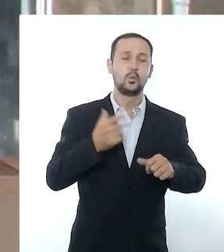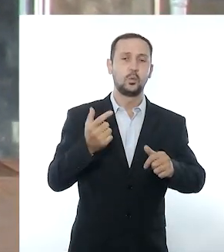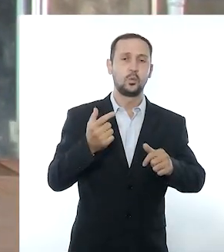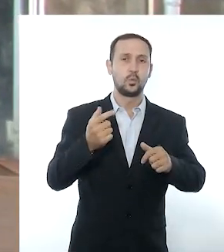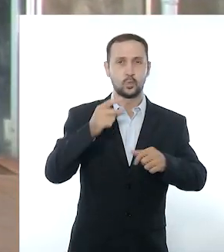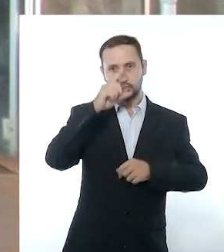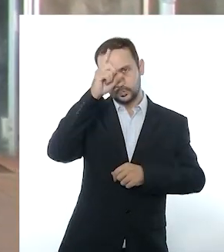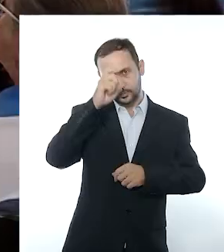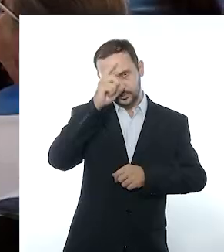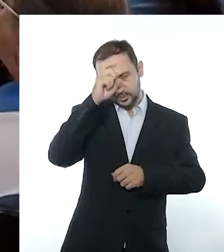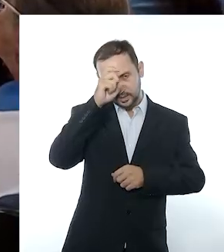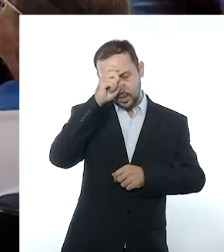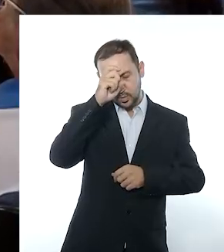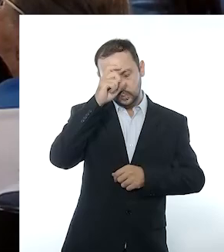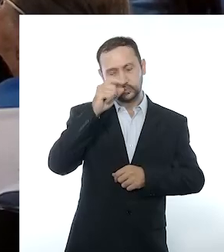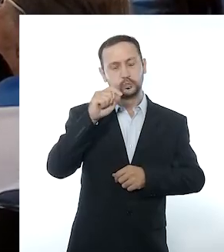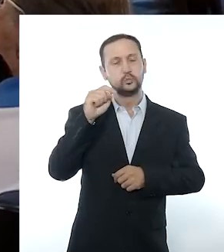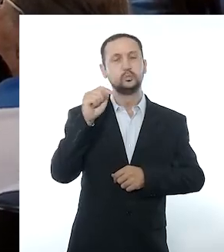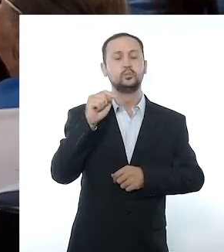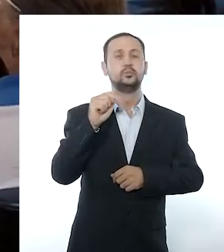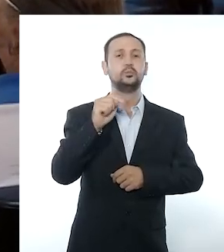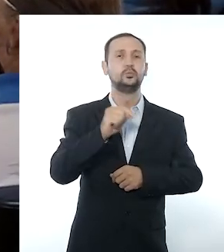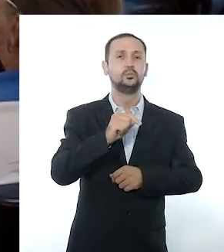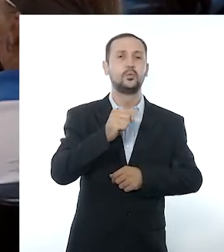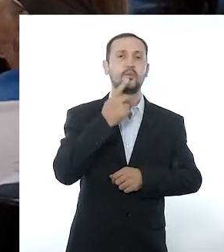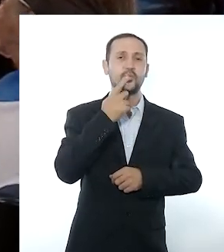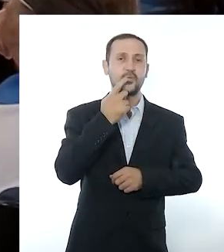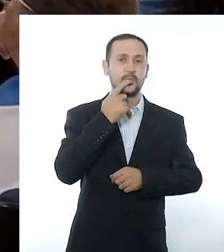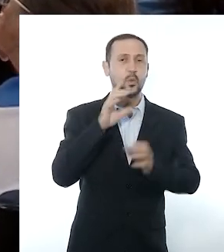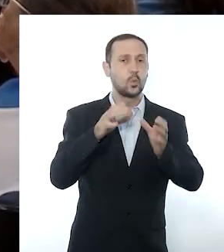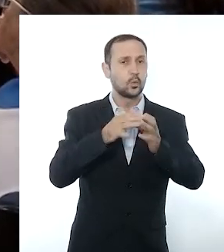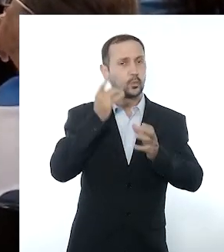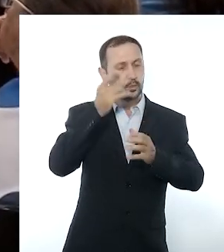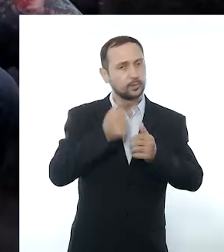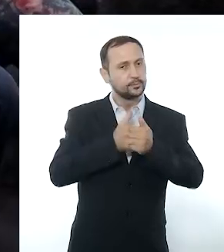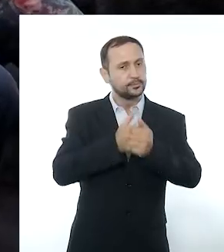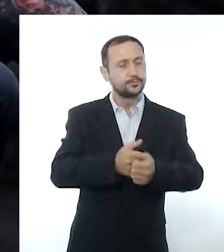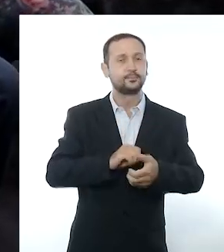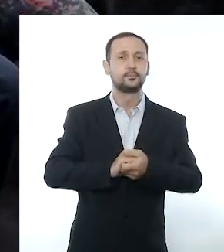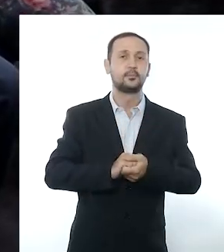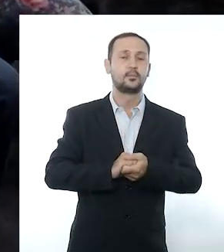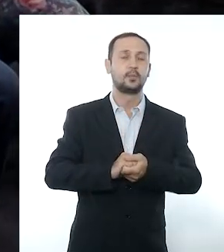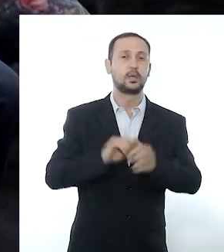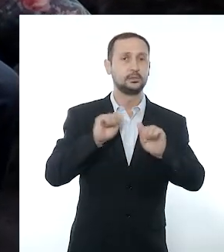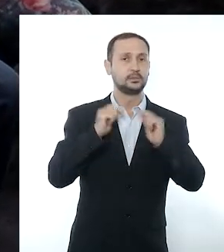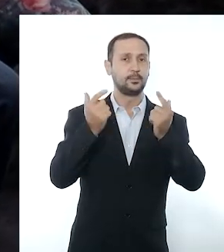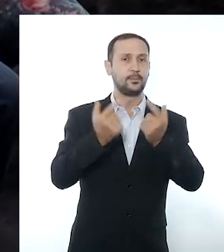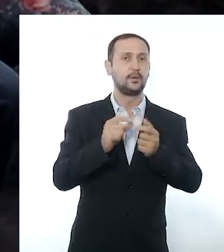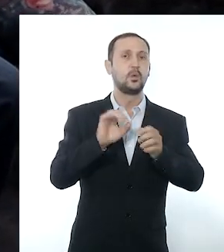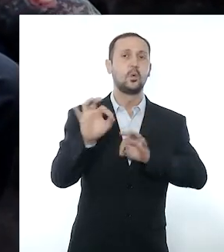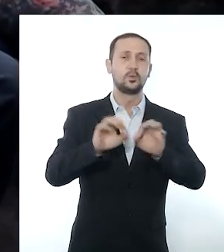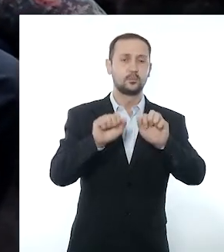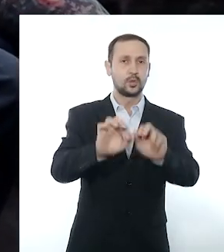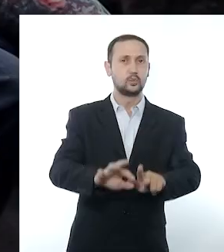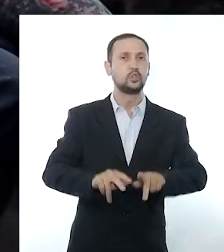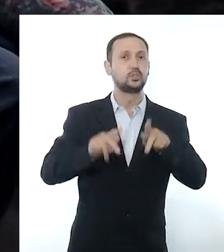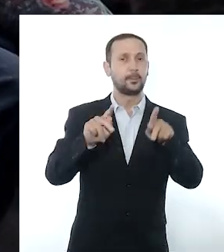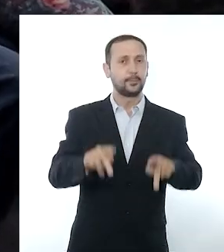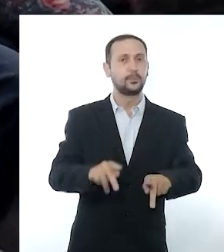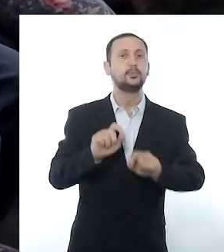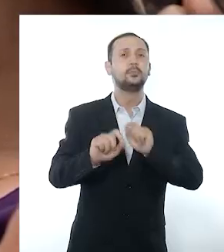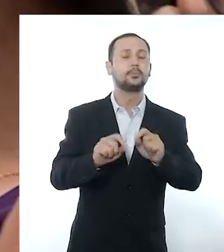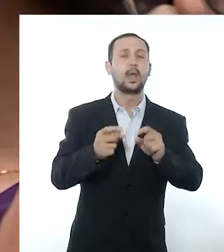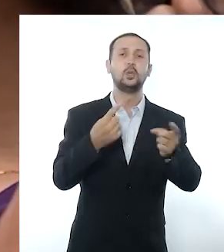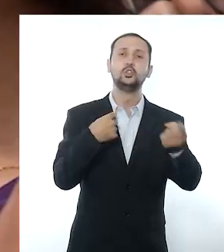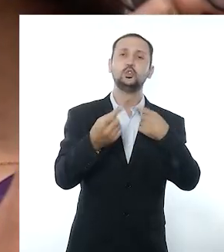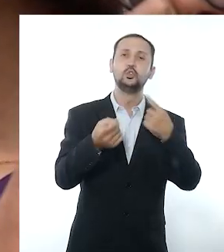Hospital Regional chegou a ser acompanhada por uma comissão de parlamentares. A Assembleia Legislativa sediou uma audiência